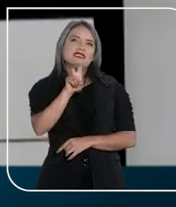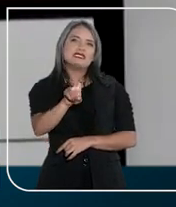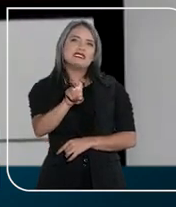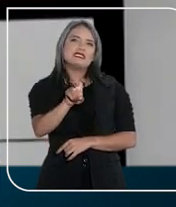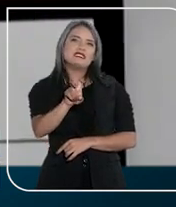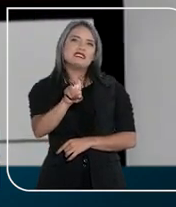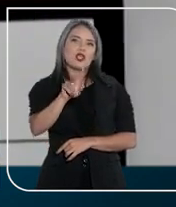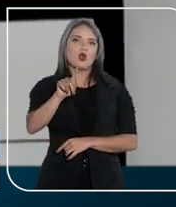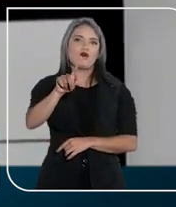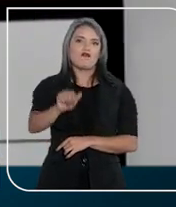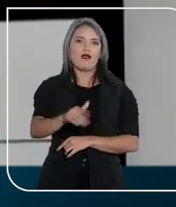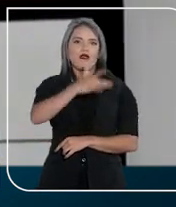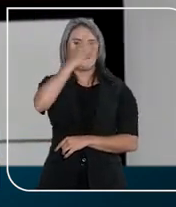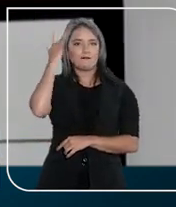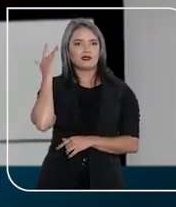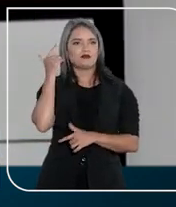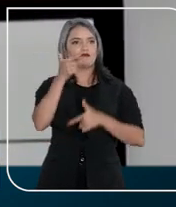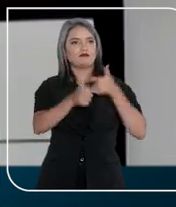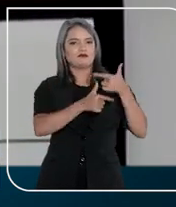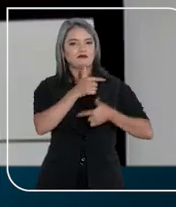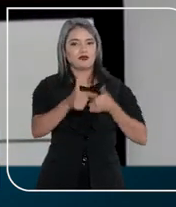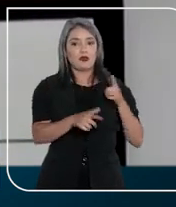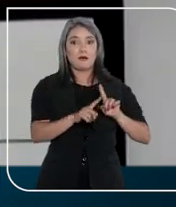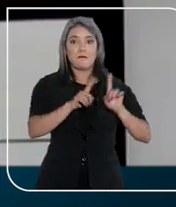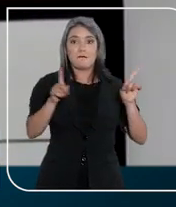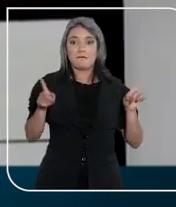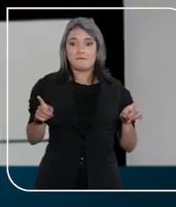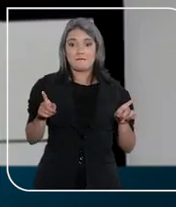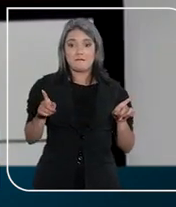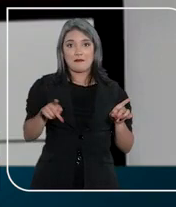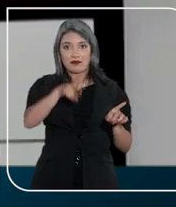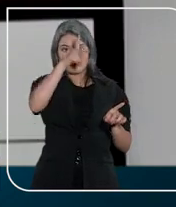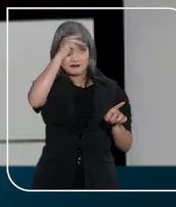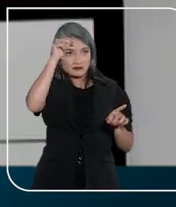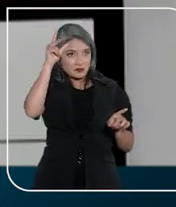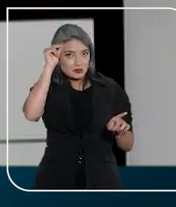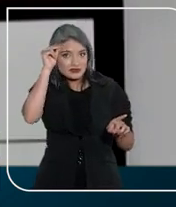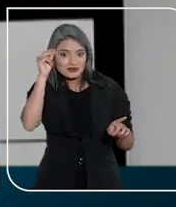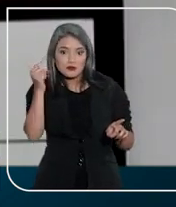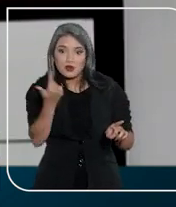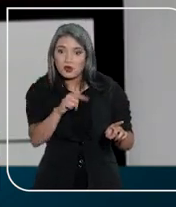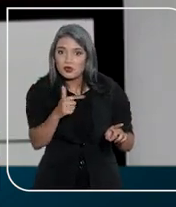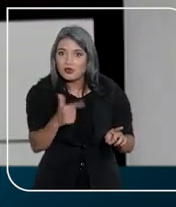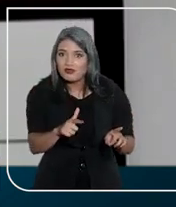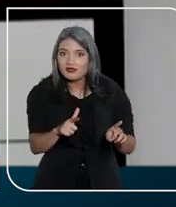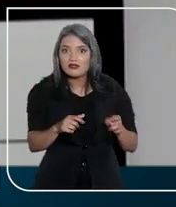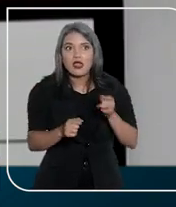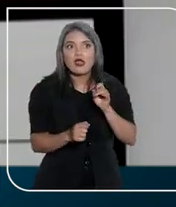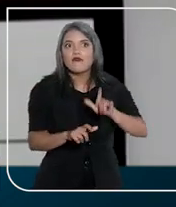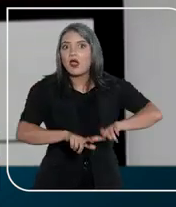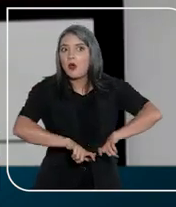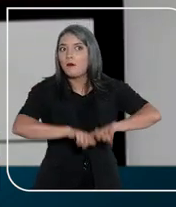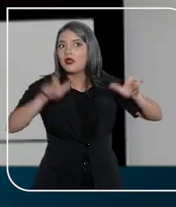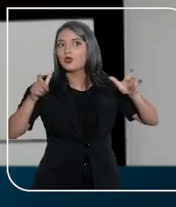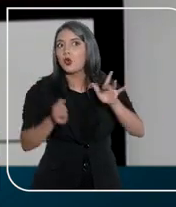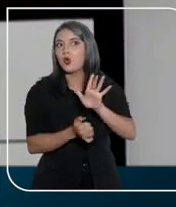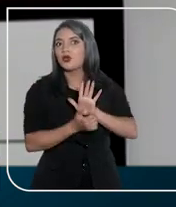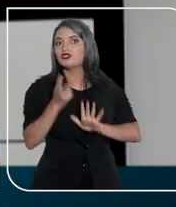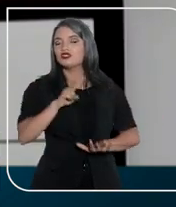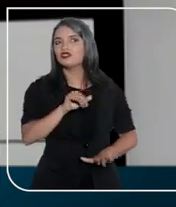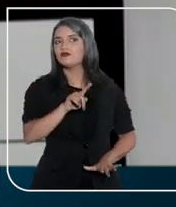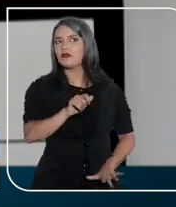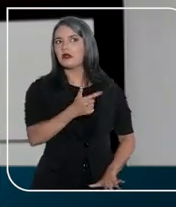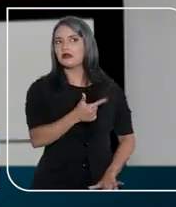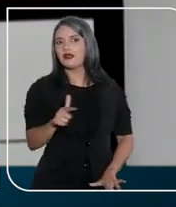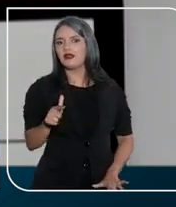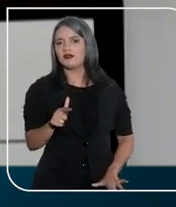da saúde. Mas a lei do município não andou e não houve ampliação do número de cargos.